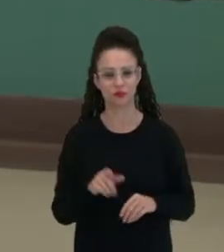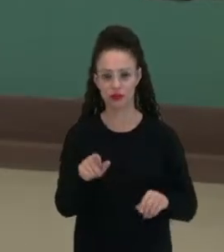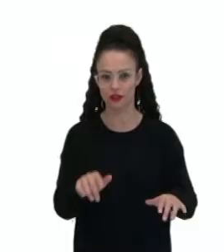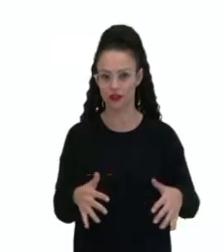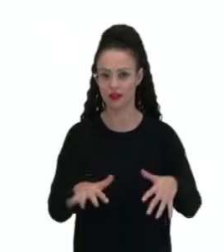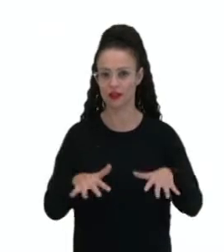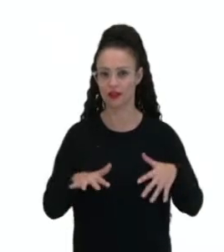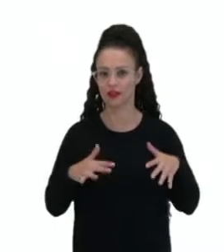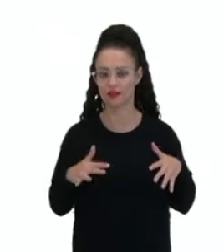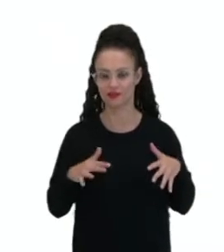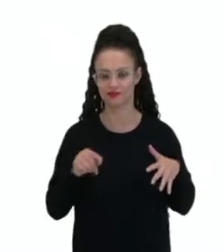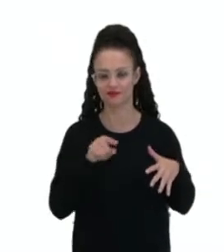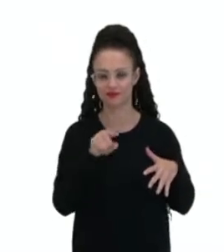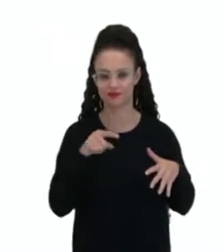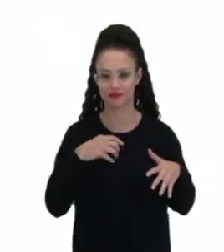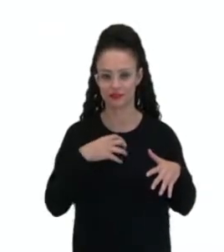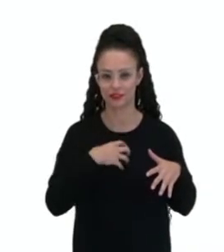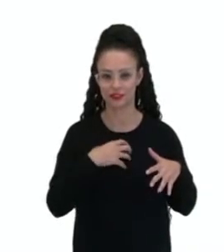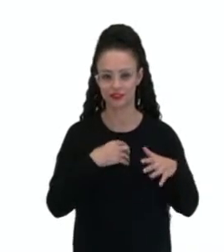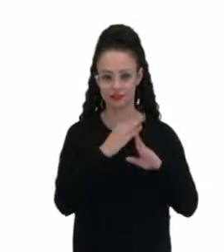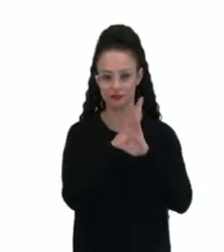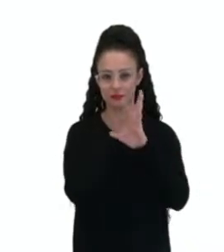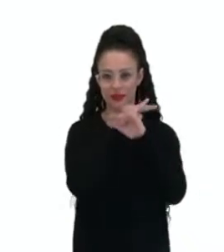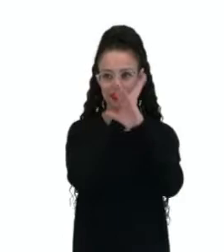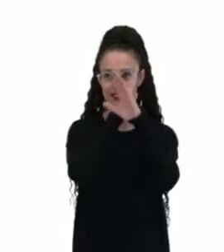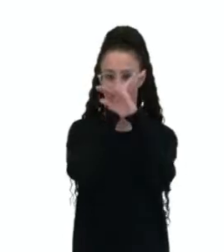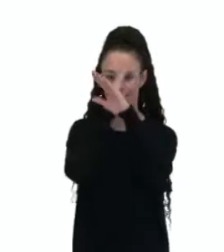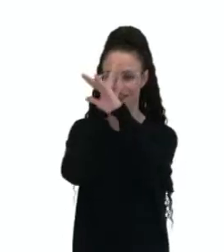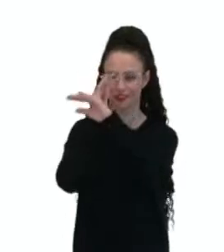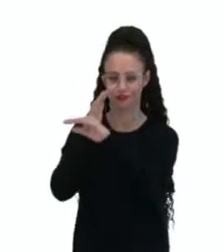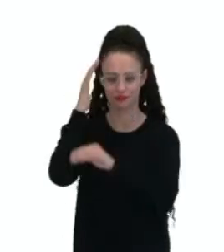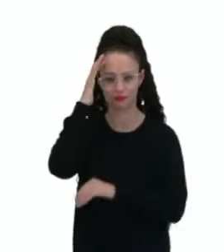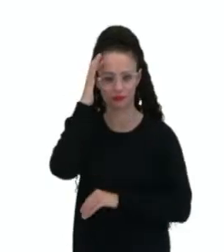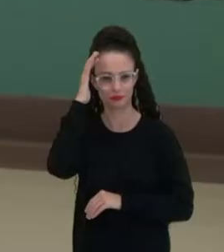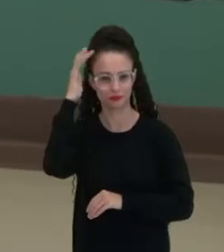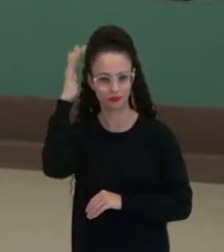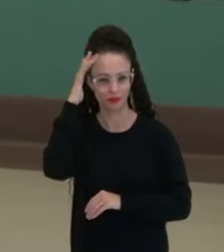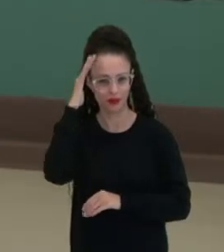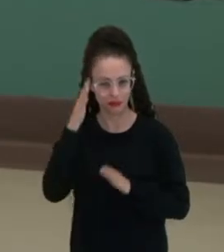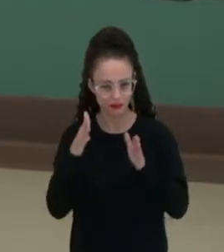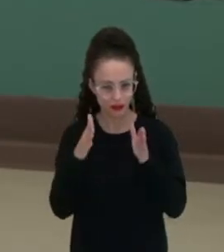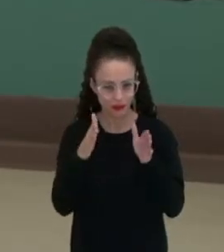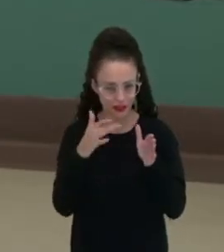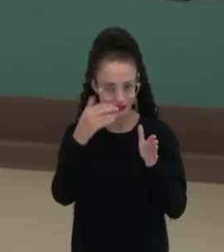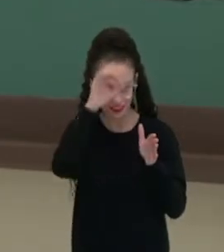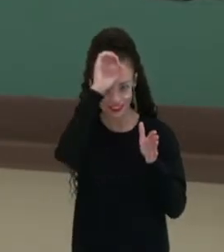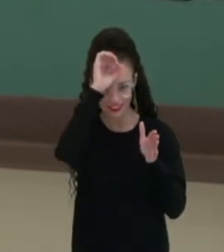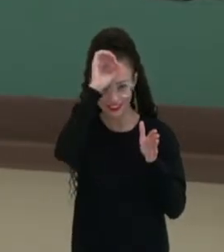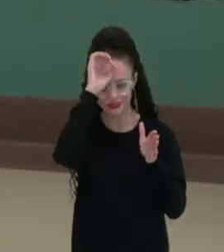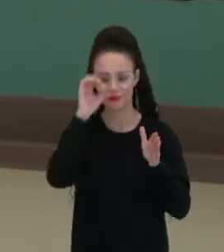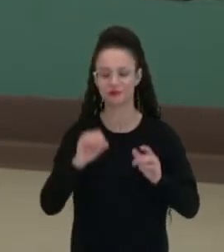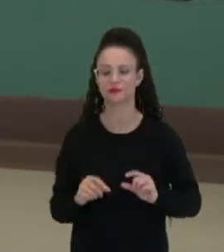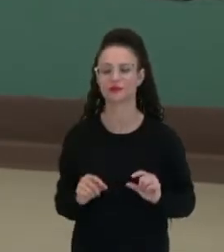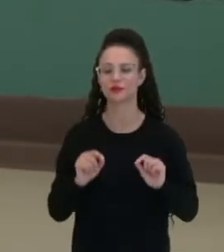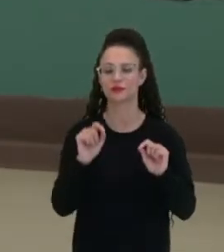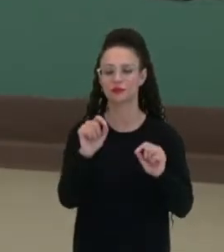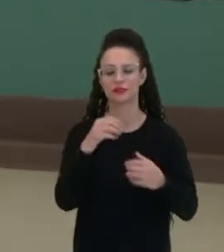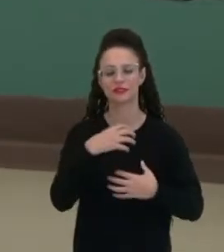estremece, que te deixa perdido, sem qualquer indicação de caminho? Que te